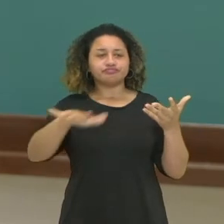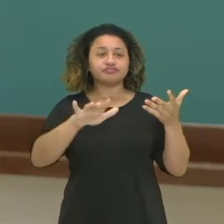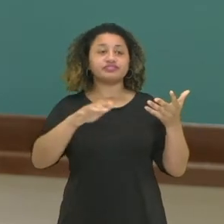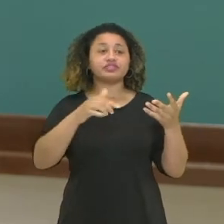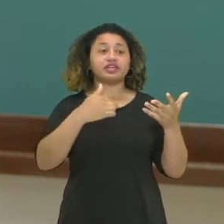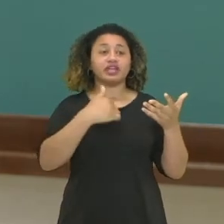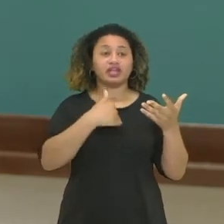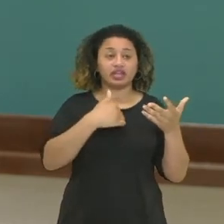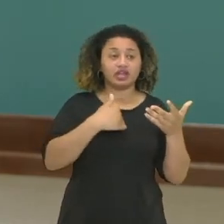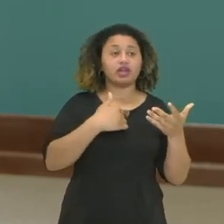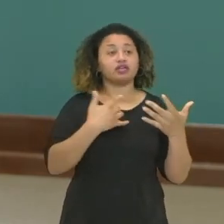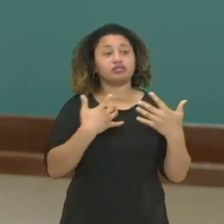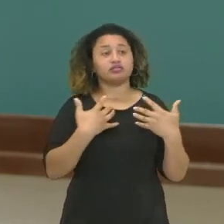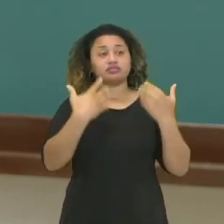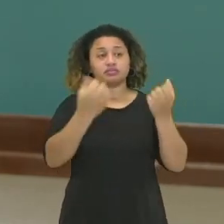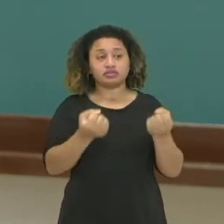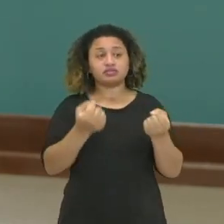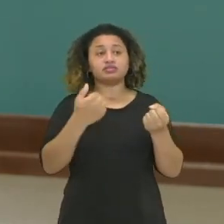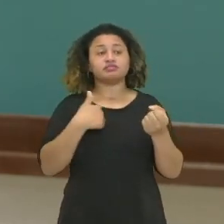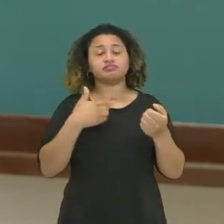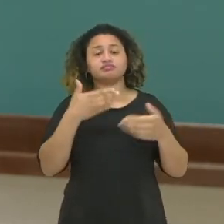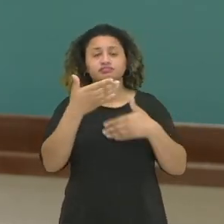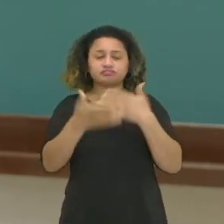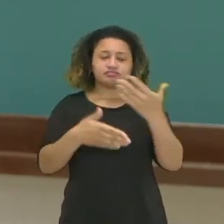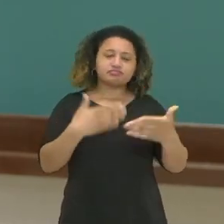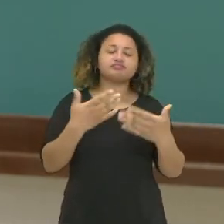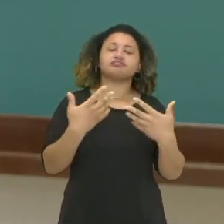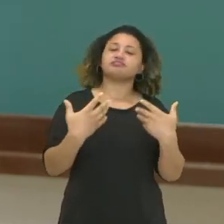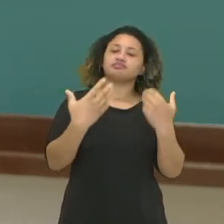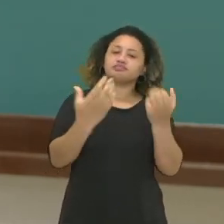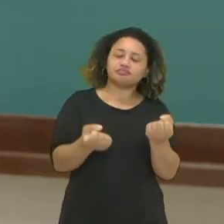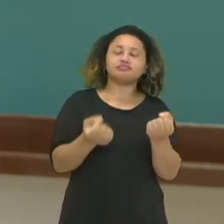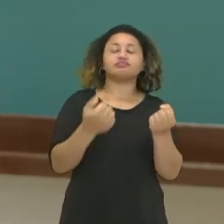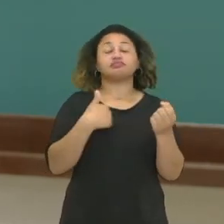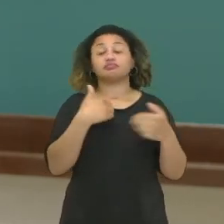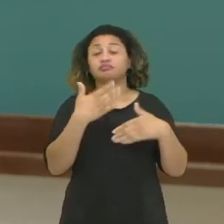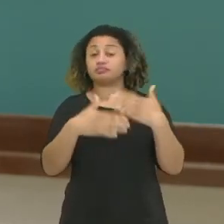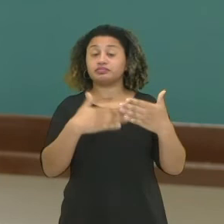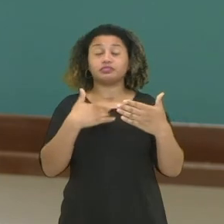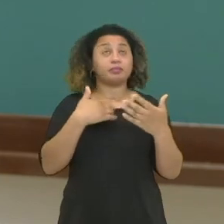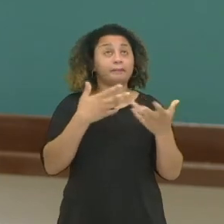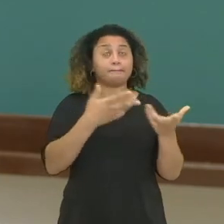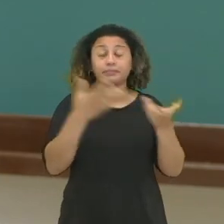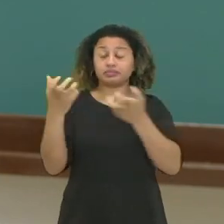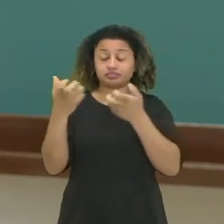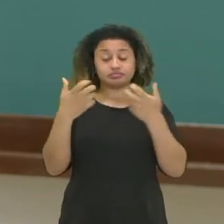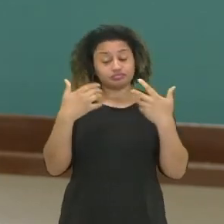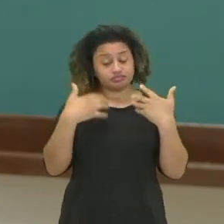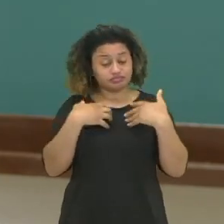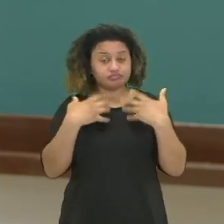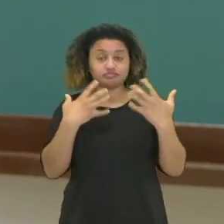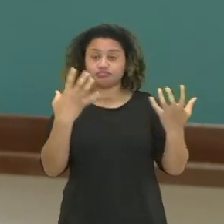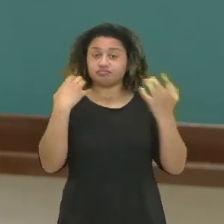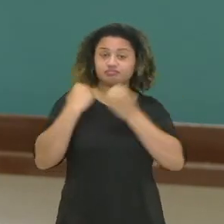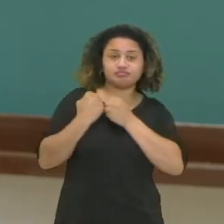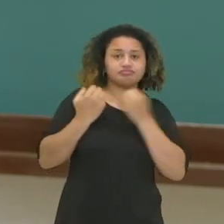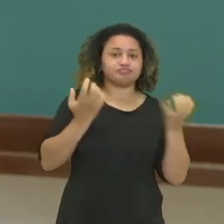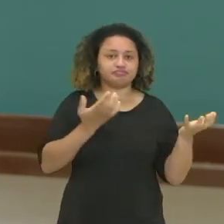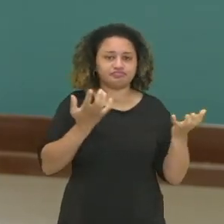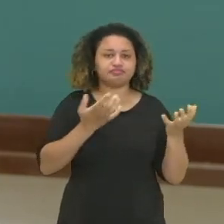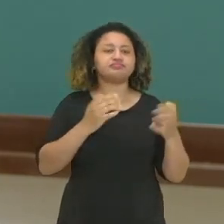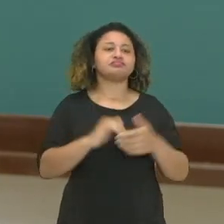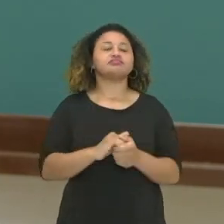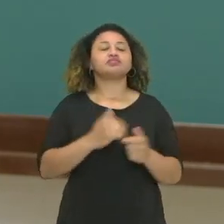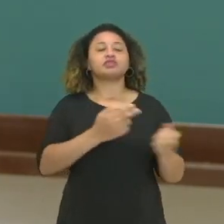deixei-me estar a completar. Súbito, deu um grande salto, decifra-me, eu devoro. Então, eu já percebo